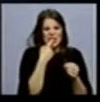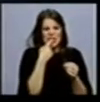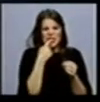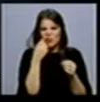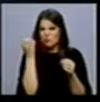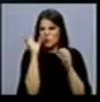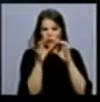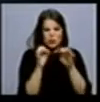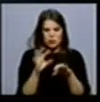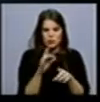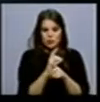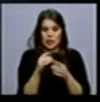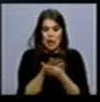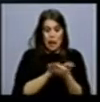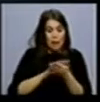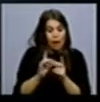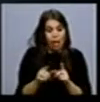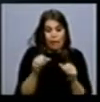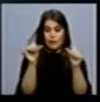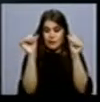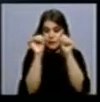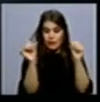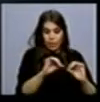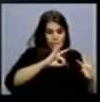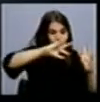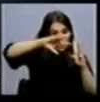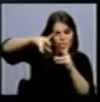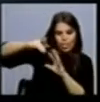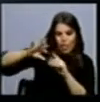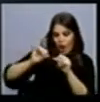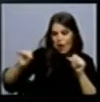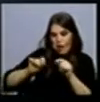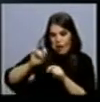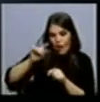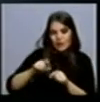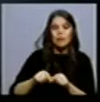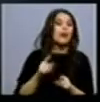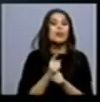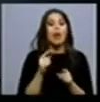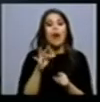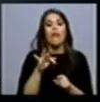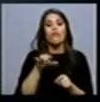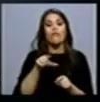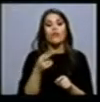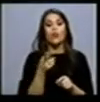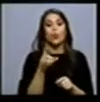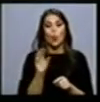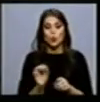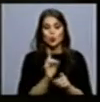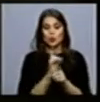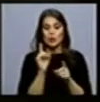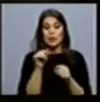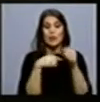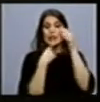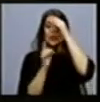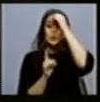nos confins do Sistema Solar. E eles mediram o fluxo desses micrometeoritos que até contribuem para o escurecimento dos anéis de Saturno. E dizem que,